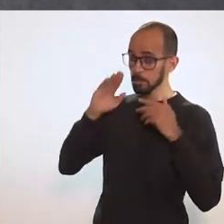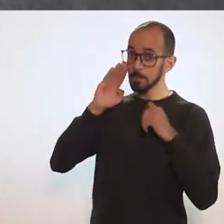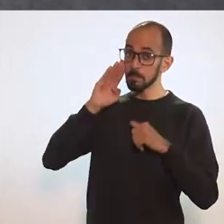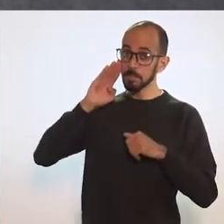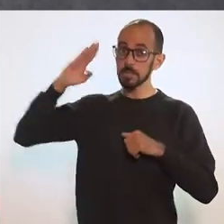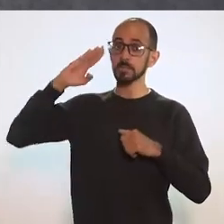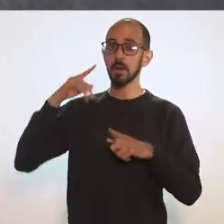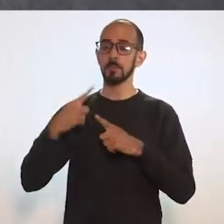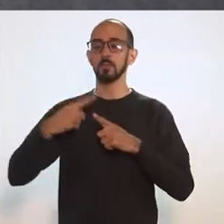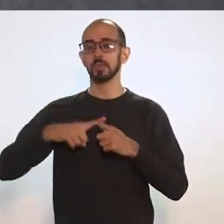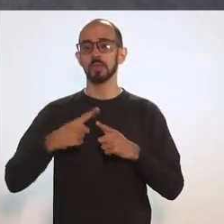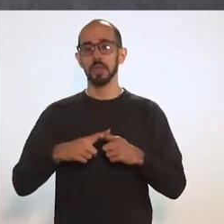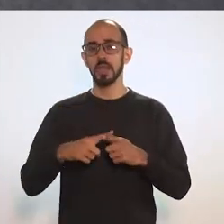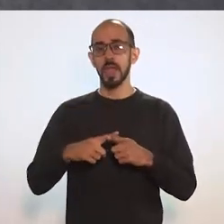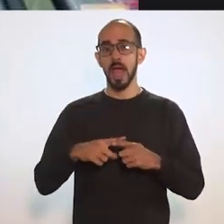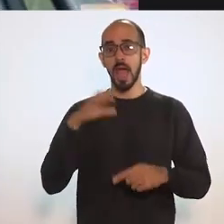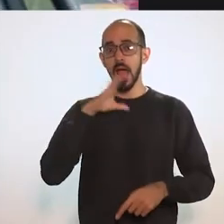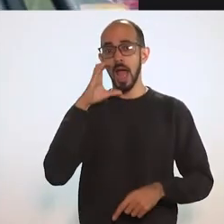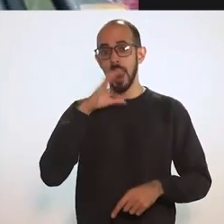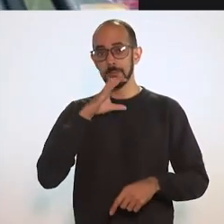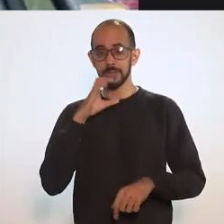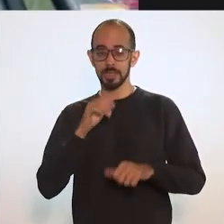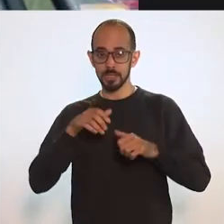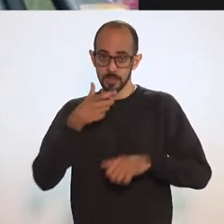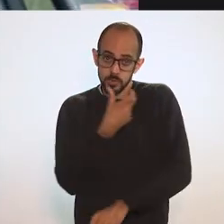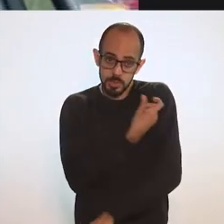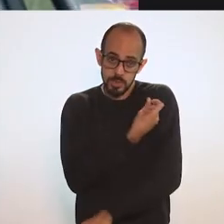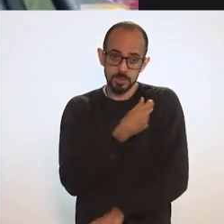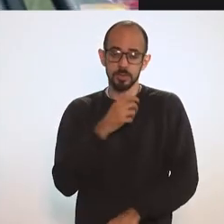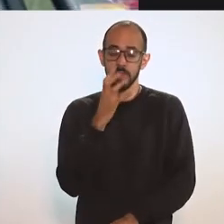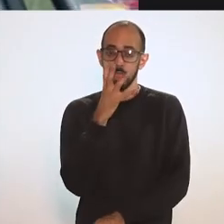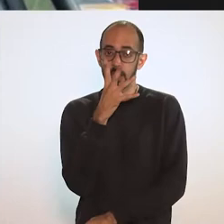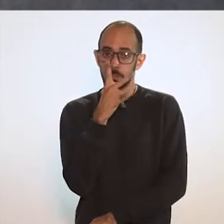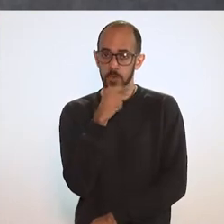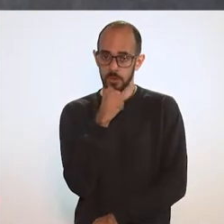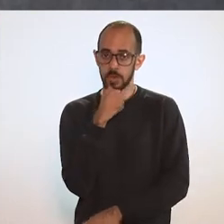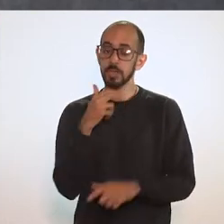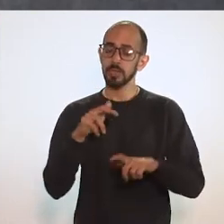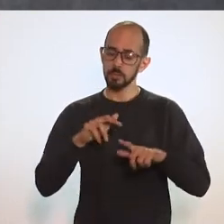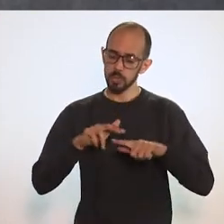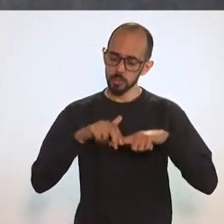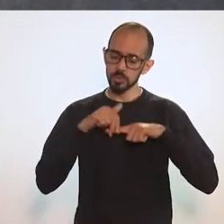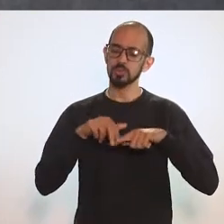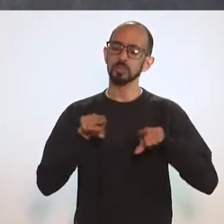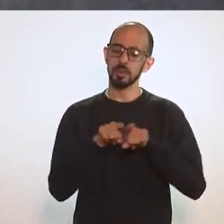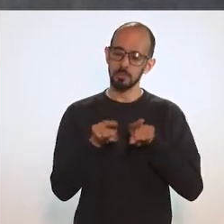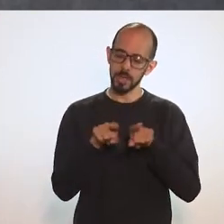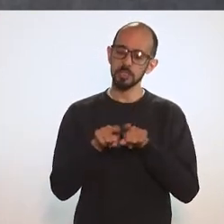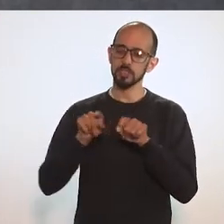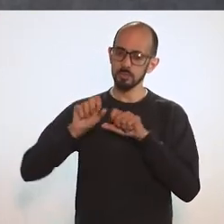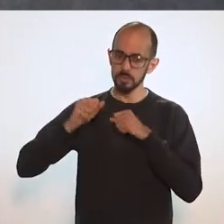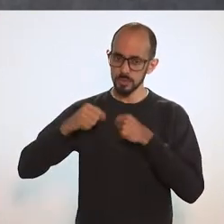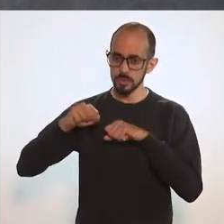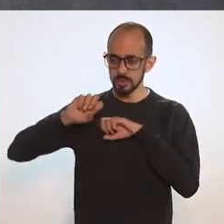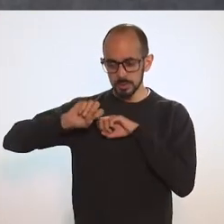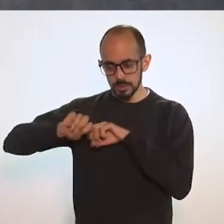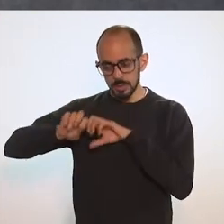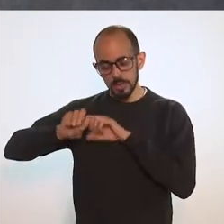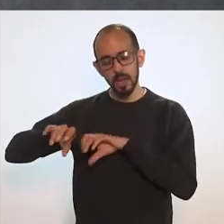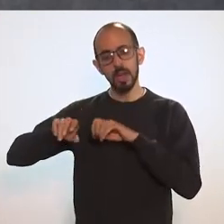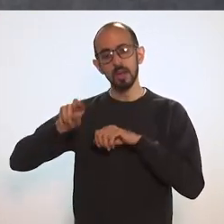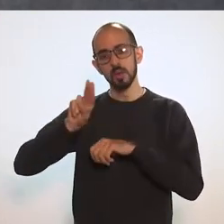não é acelerado, é importante que a gente diga que as pessoas precisam ainda manter os cuidados, né? O que a gente